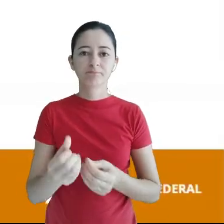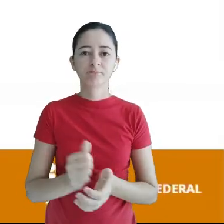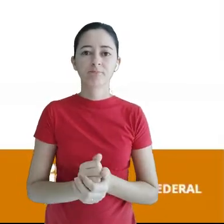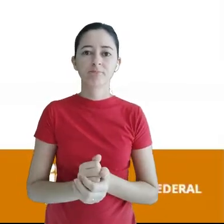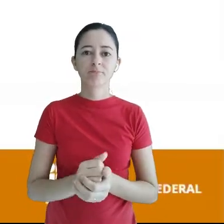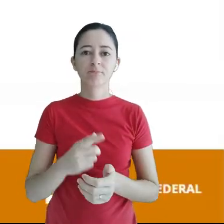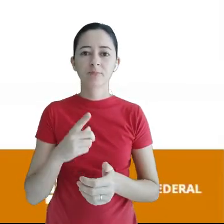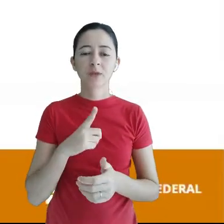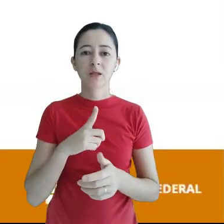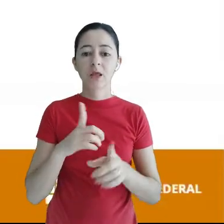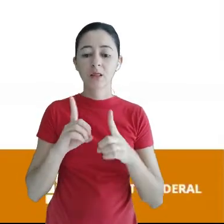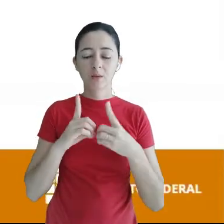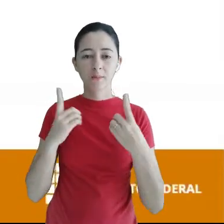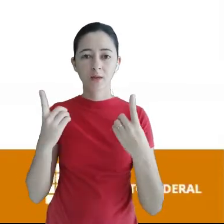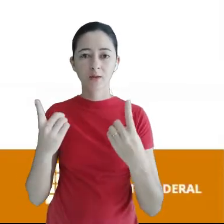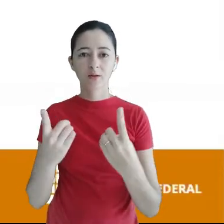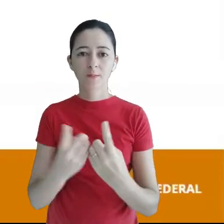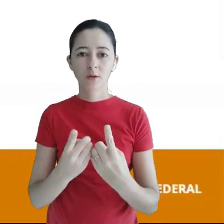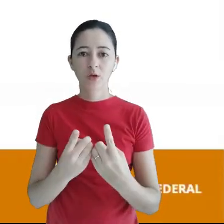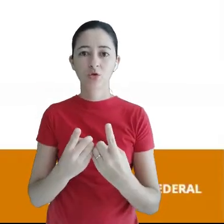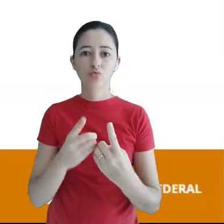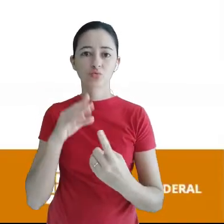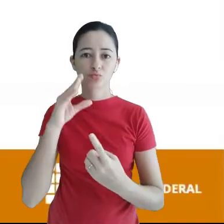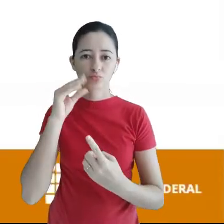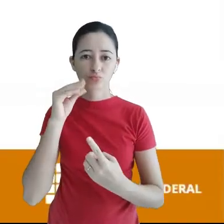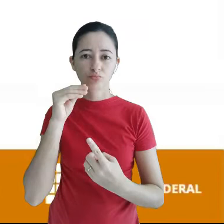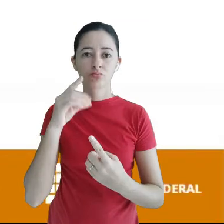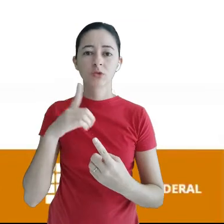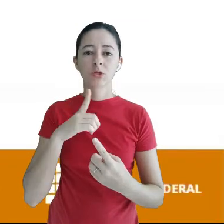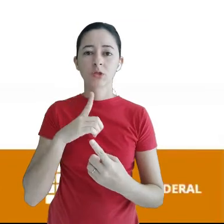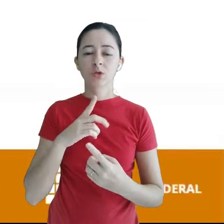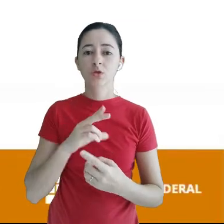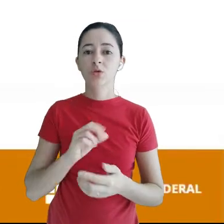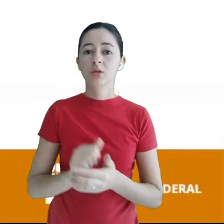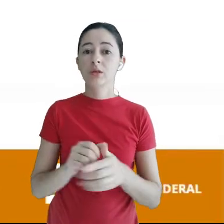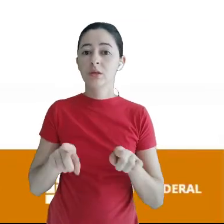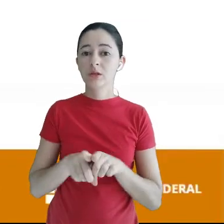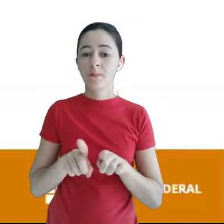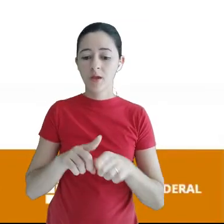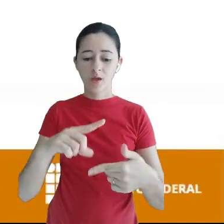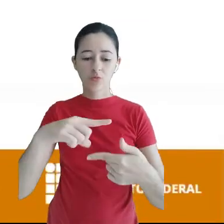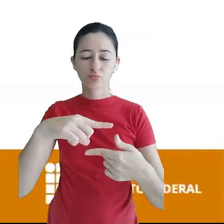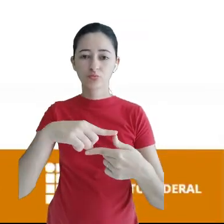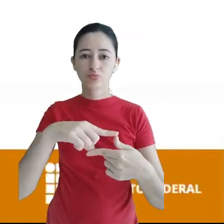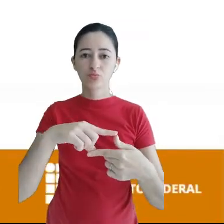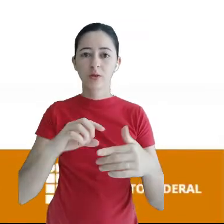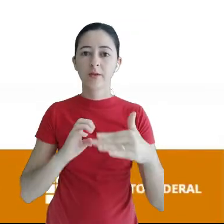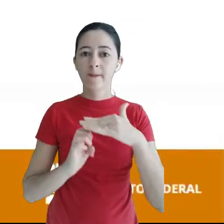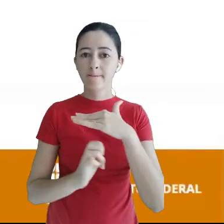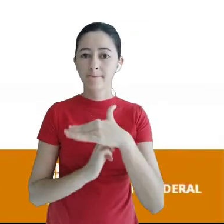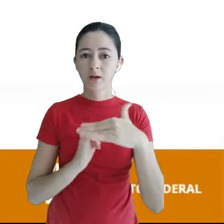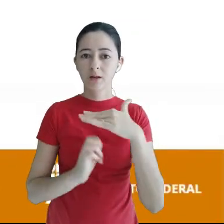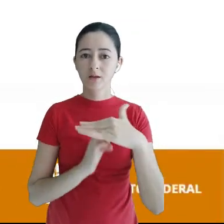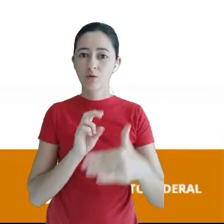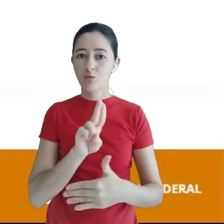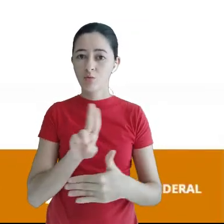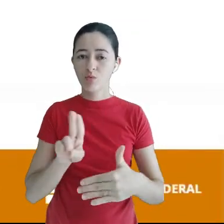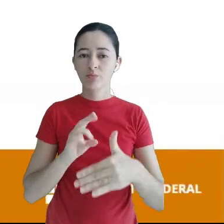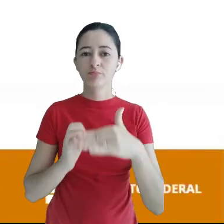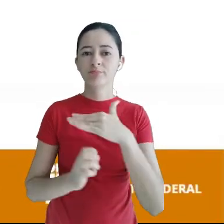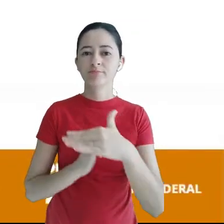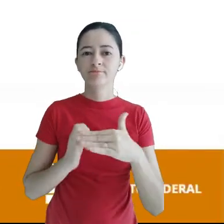A gente poderia ter departamento do funcionário, bem lembrado. A gente poderia ter uma entidade chamada empresa para armazenar as informações da loja.